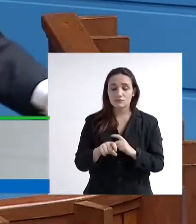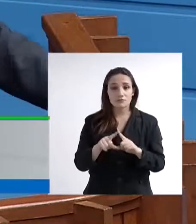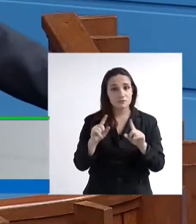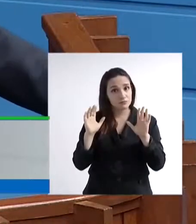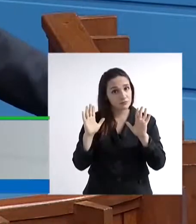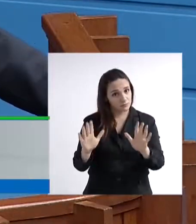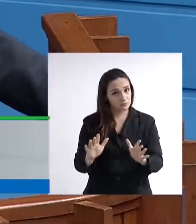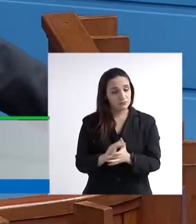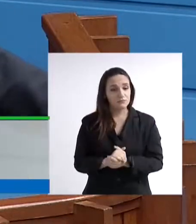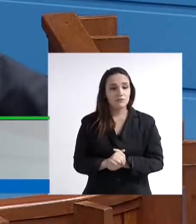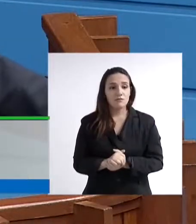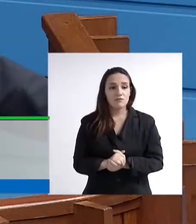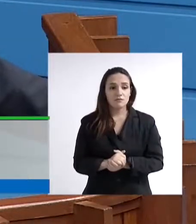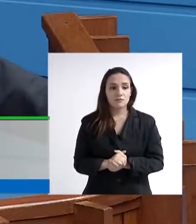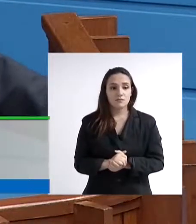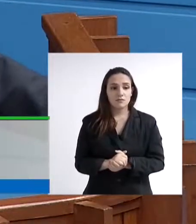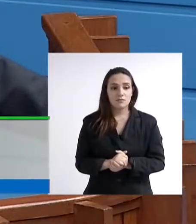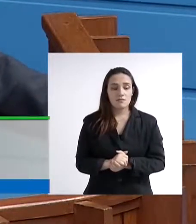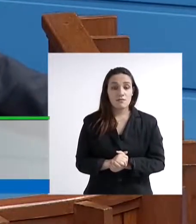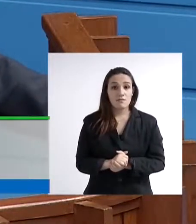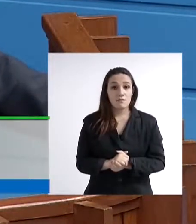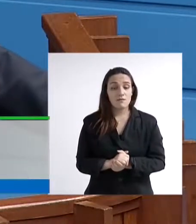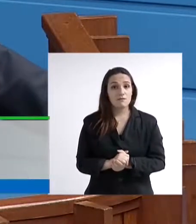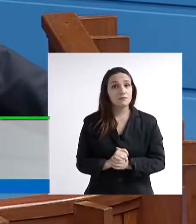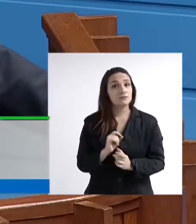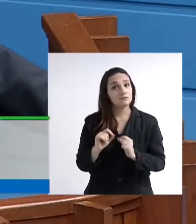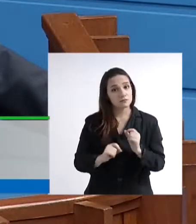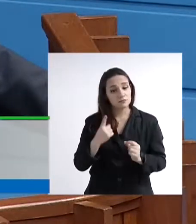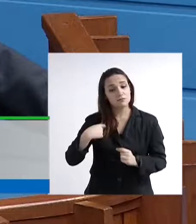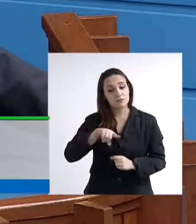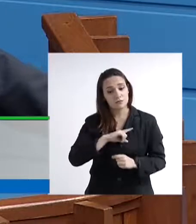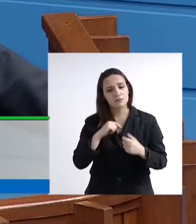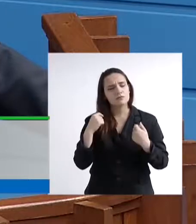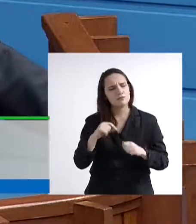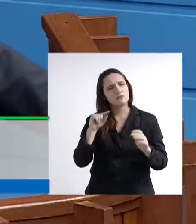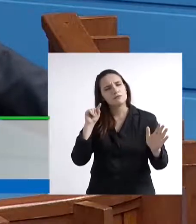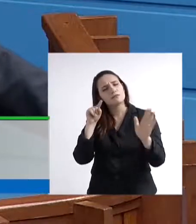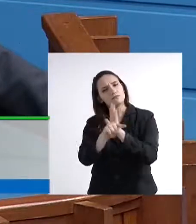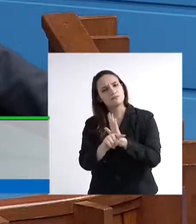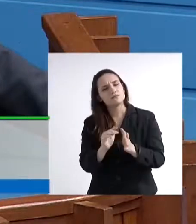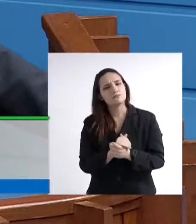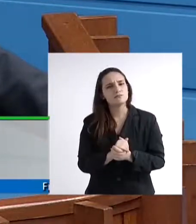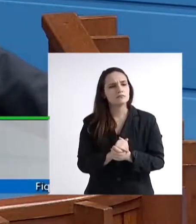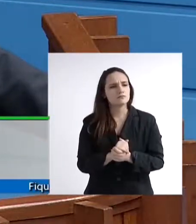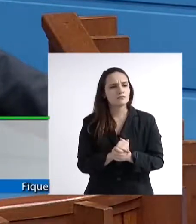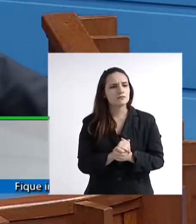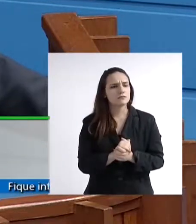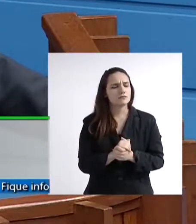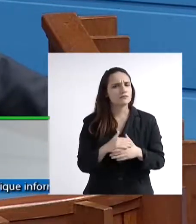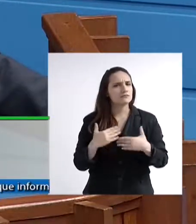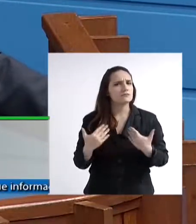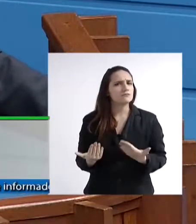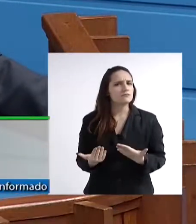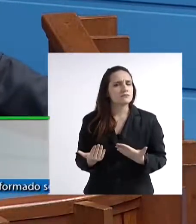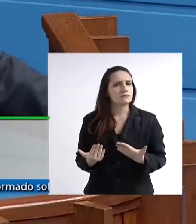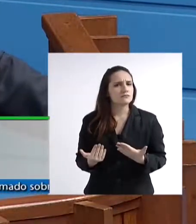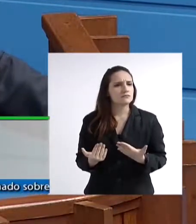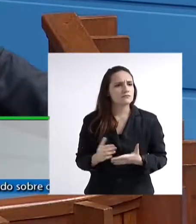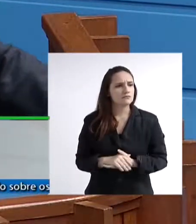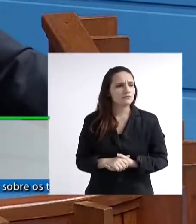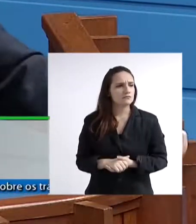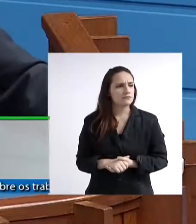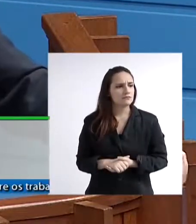Agora, uma questão nós temos que questionar. Não pode